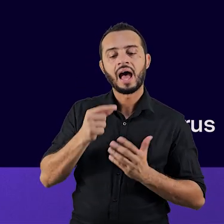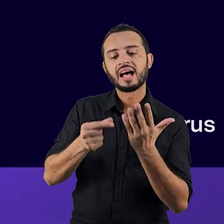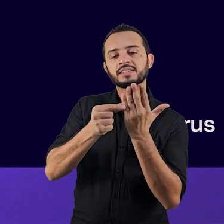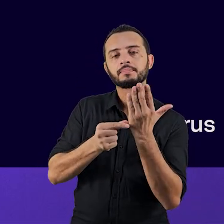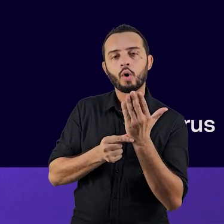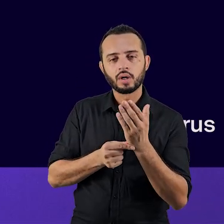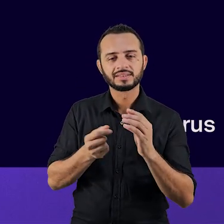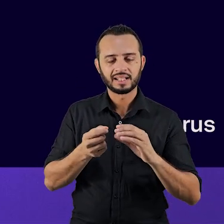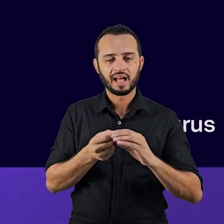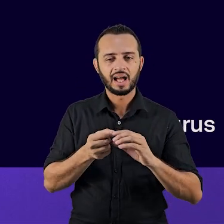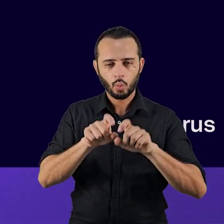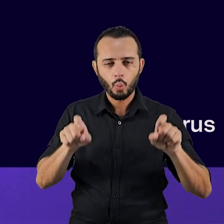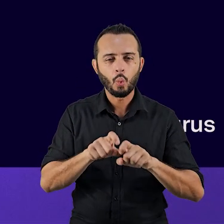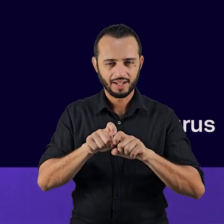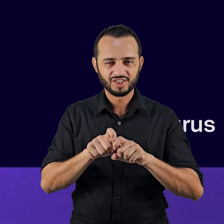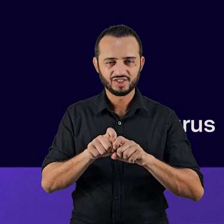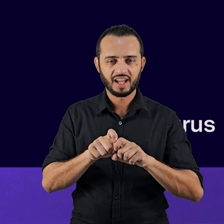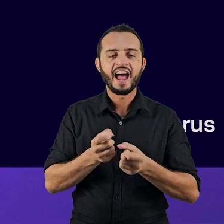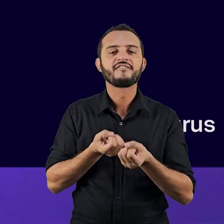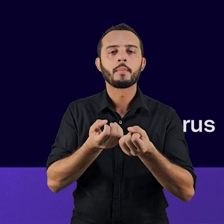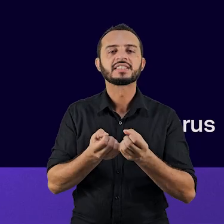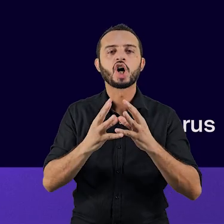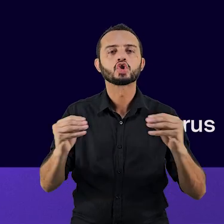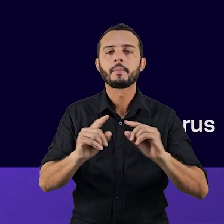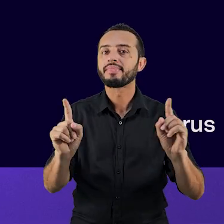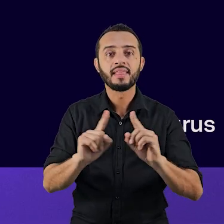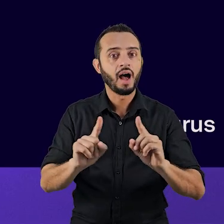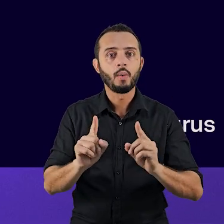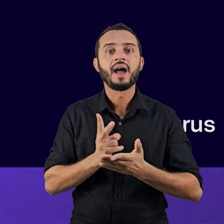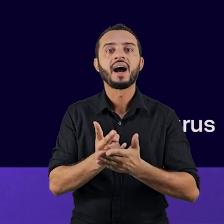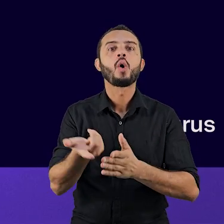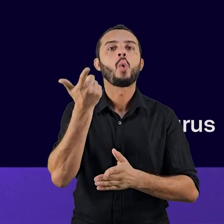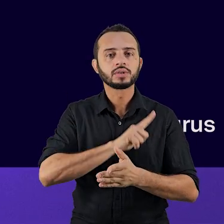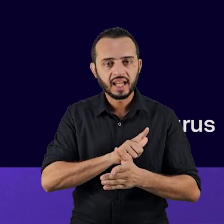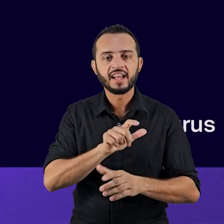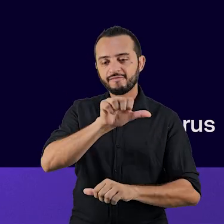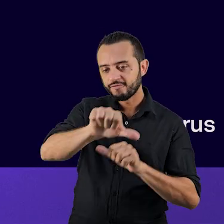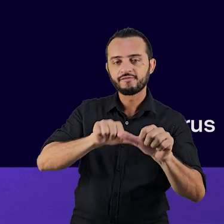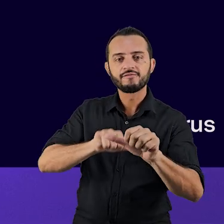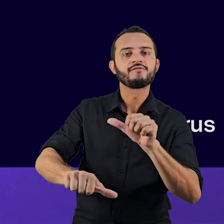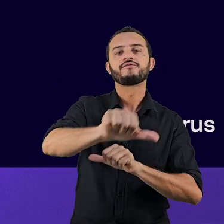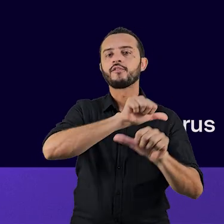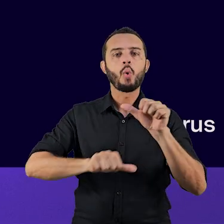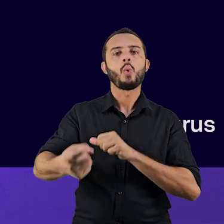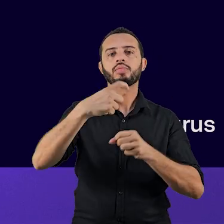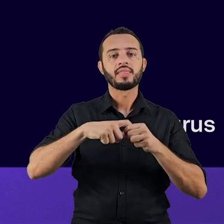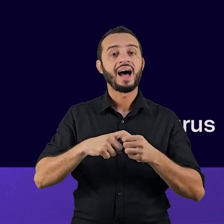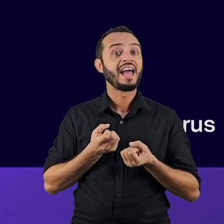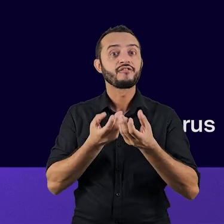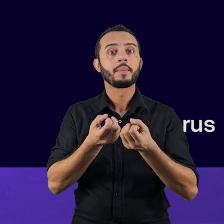são reversíveis. Ela não destrói informação em nenhum momento do seu processo de cálculo. A informação é